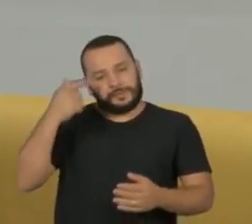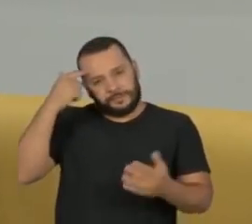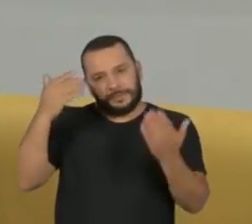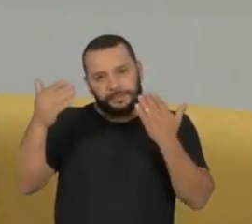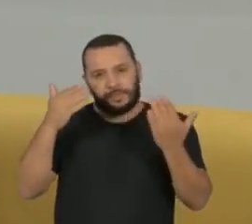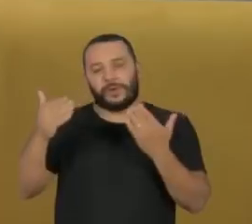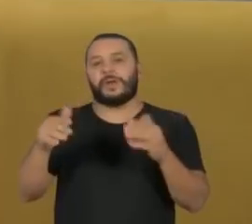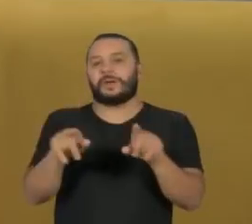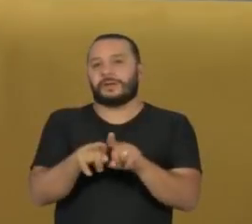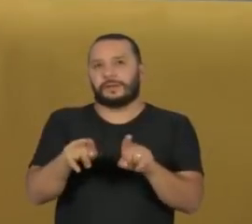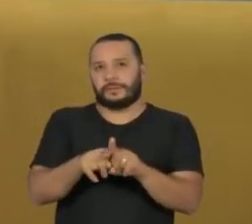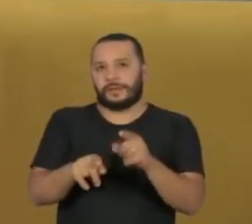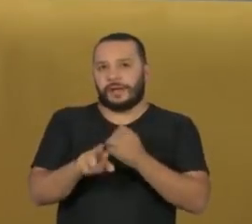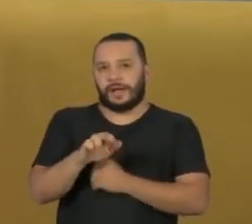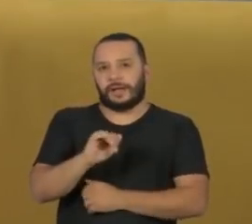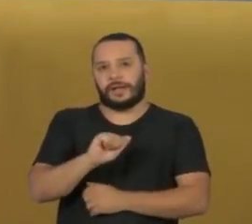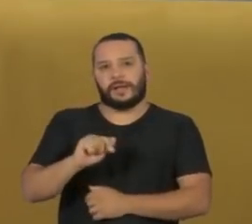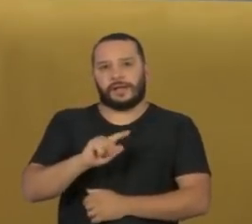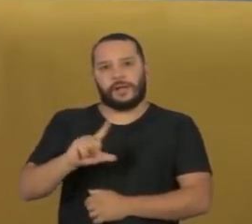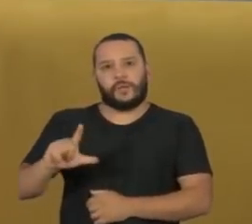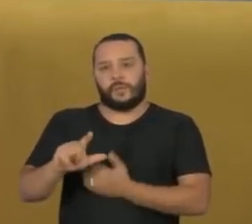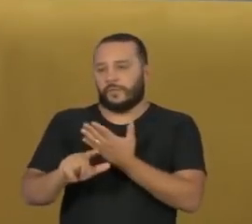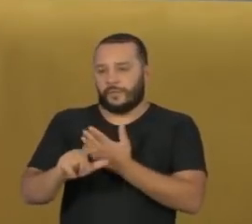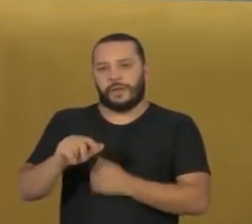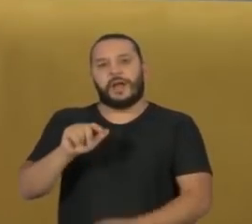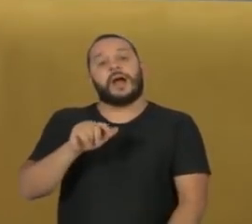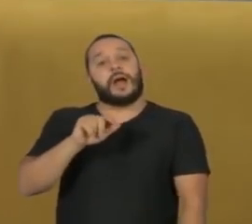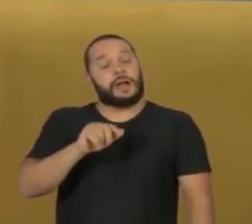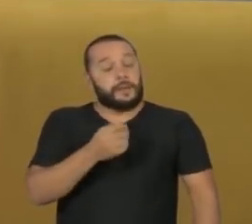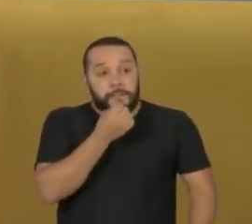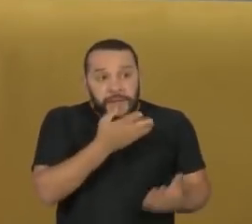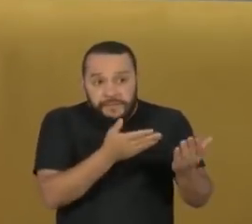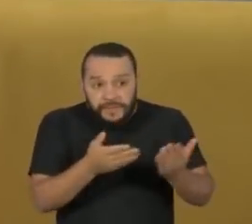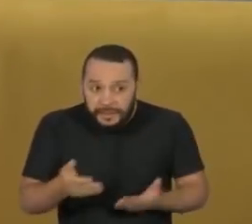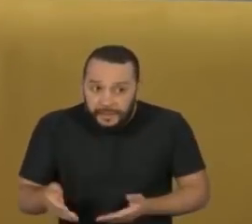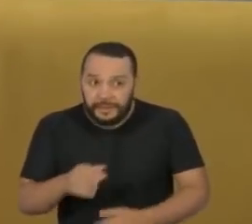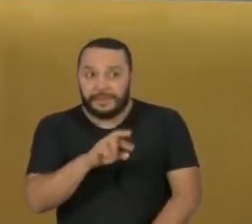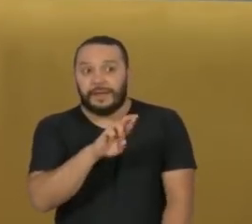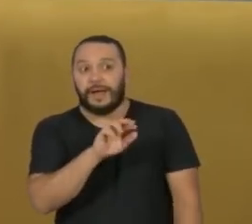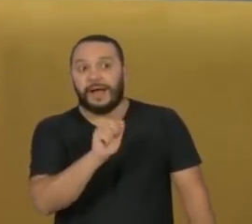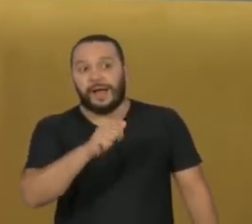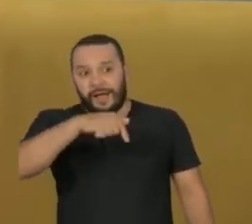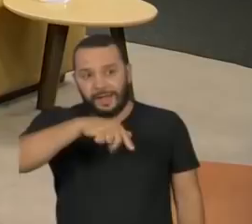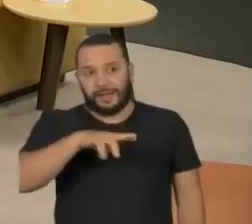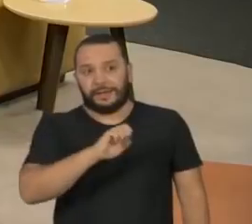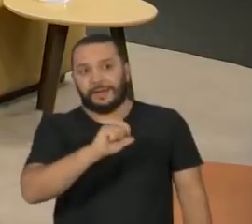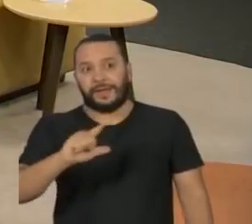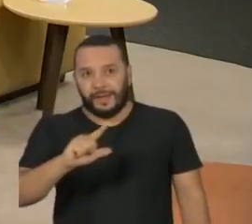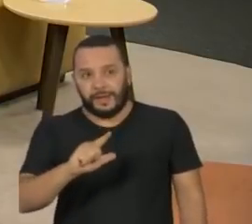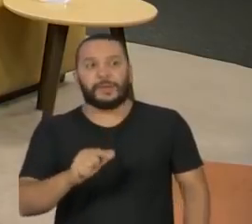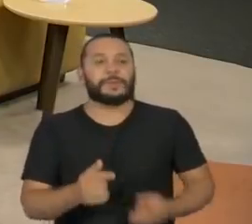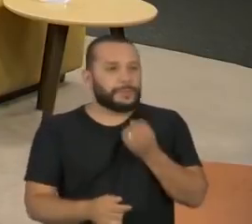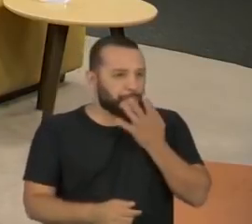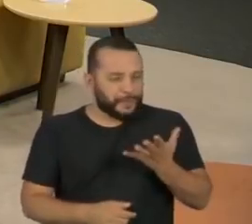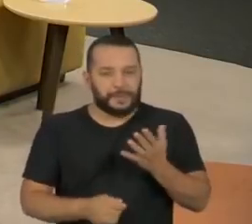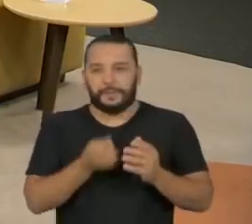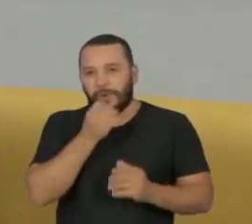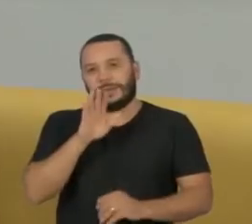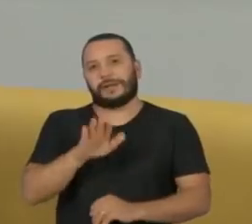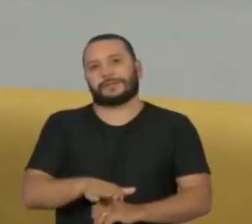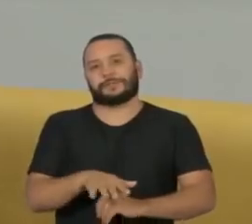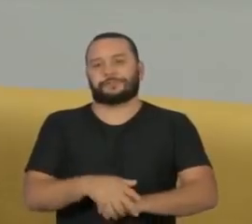do Observatório da Mulher, Raquel Moreno. Bem-vinda, Raquel. Obrigada. Tudo bem? Tudo bem, e vocês? Boa tarde. Bem, boa tarde. Queria